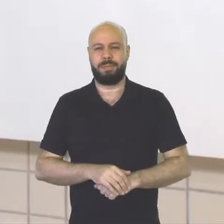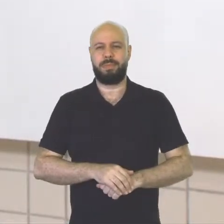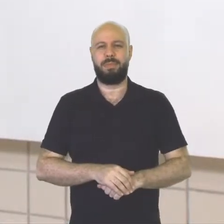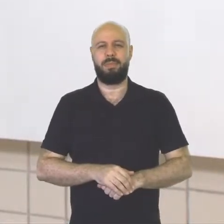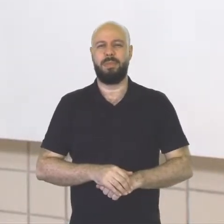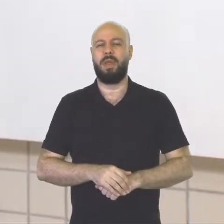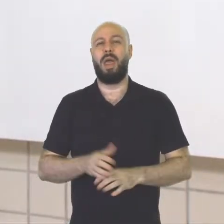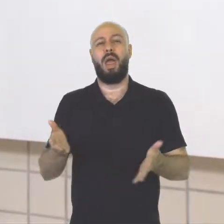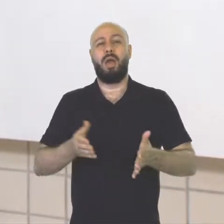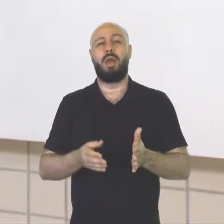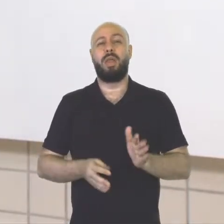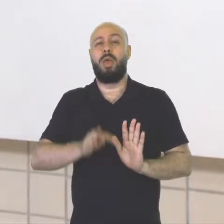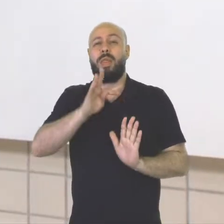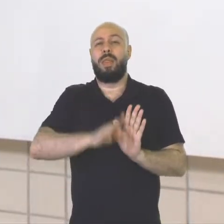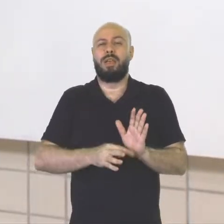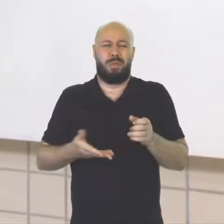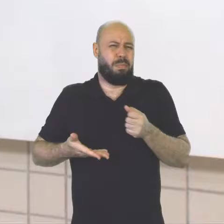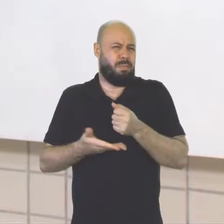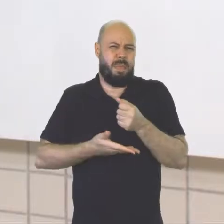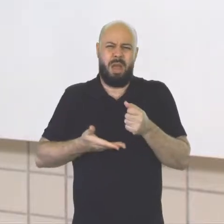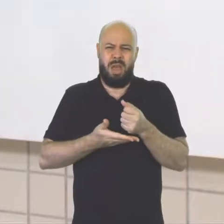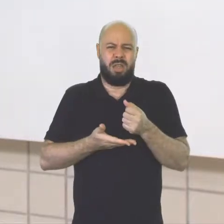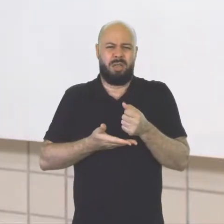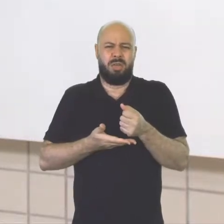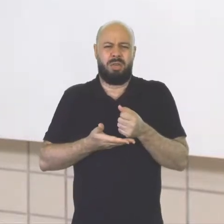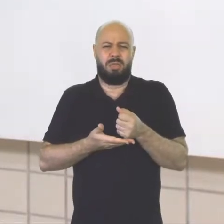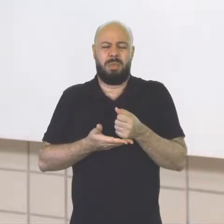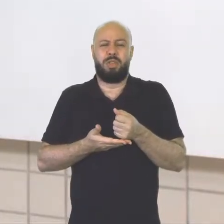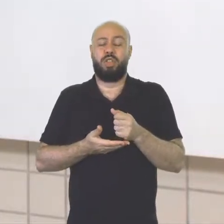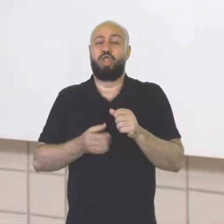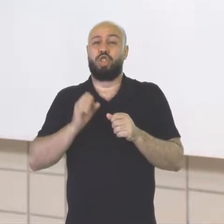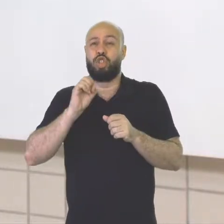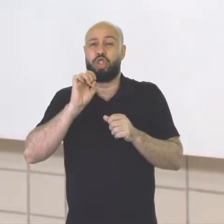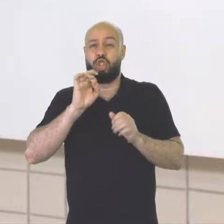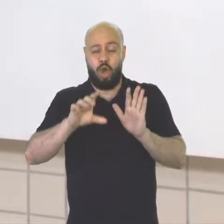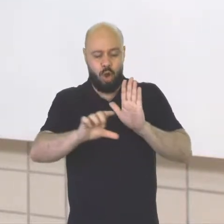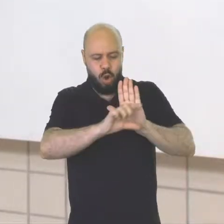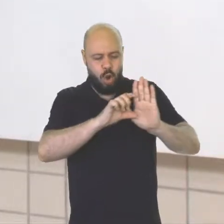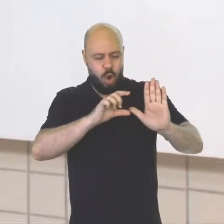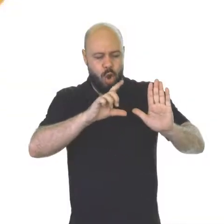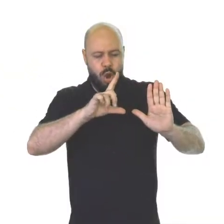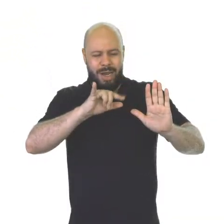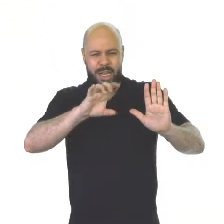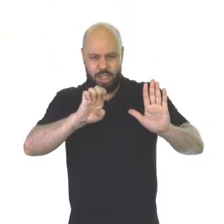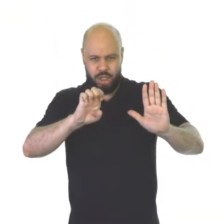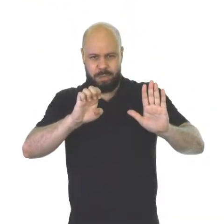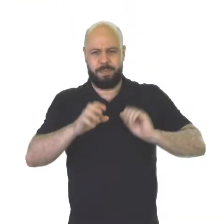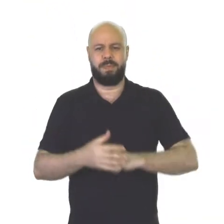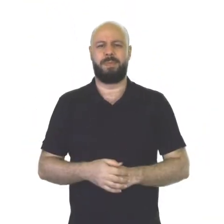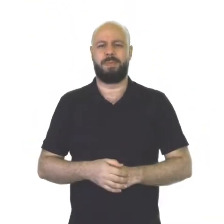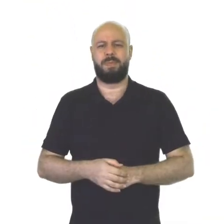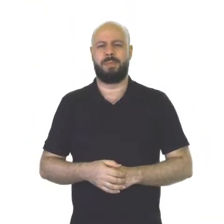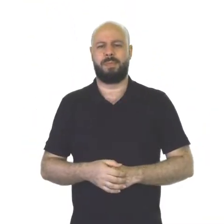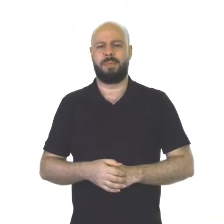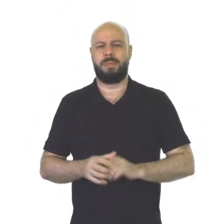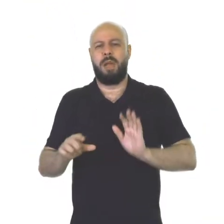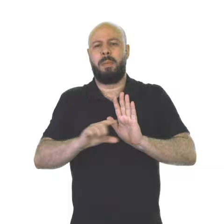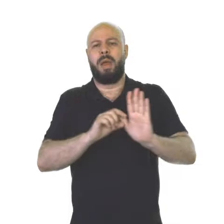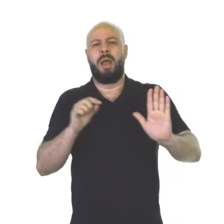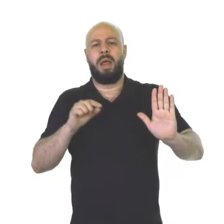texto base, trouxe somente o lead dessa notícia. Observem esse texto,